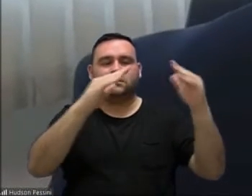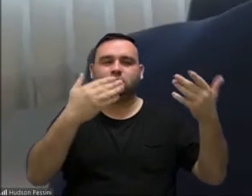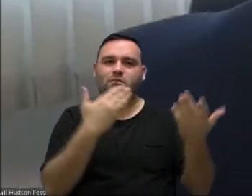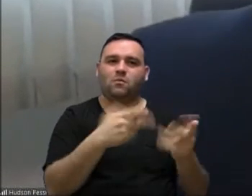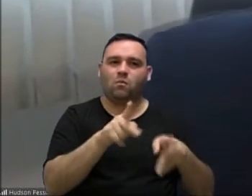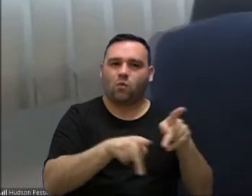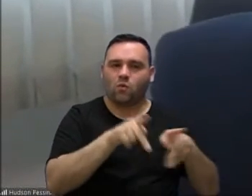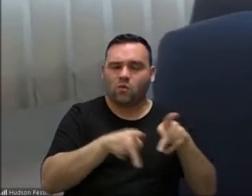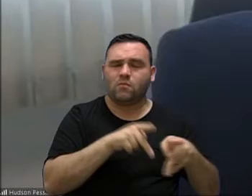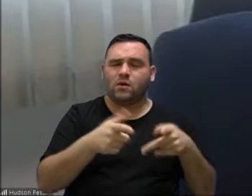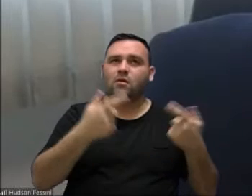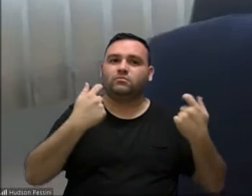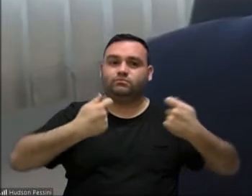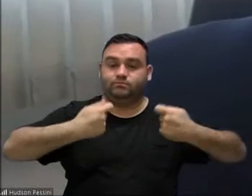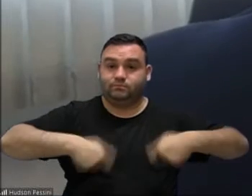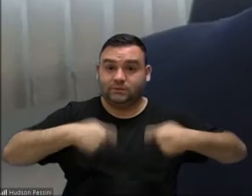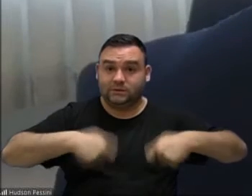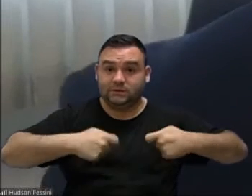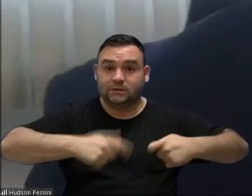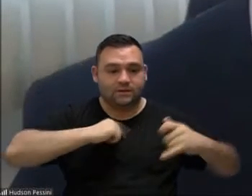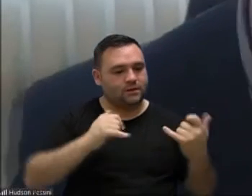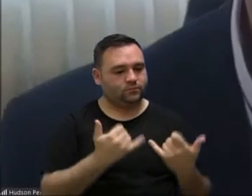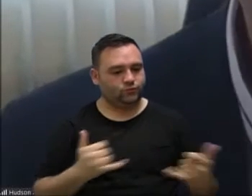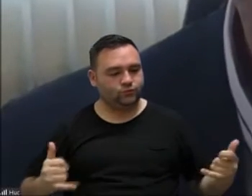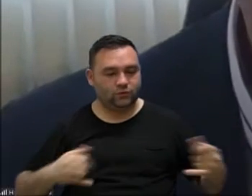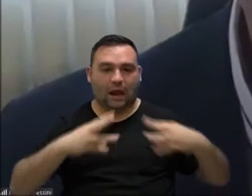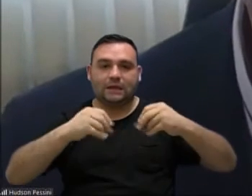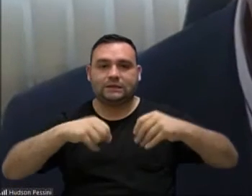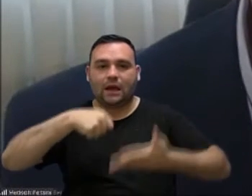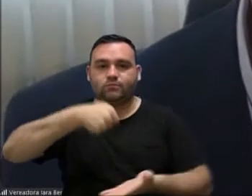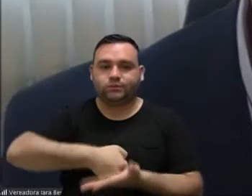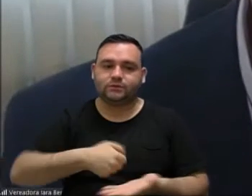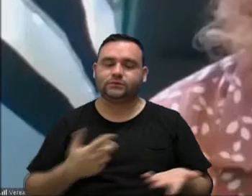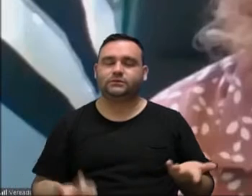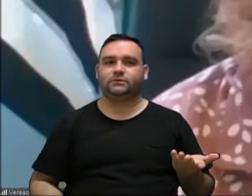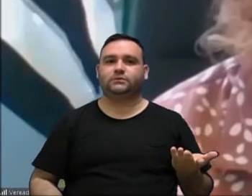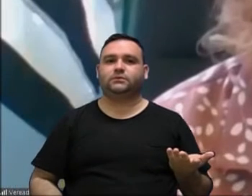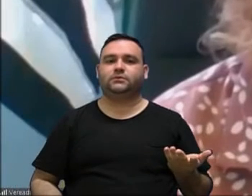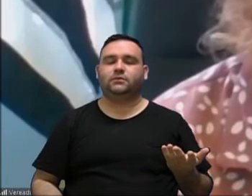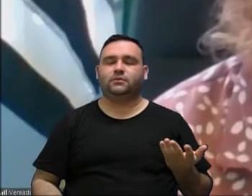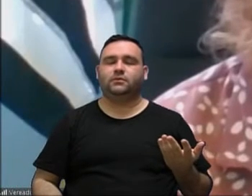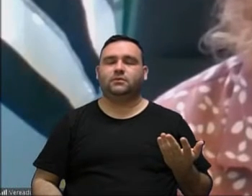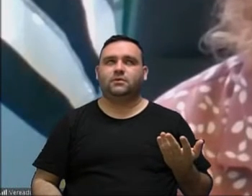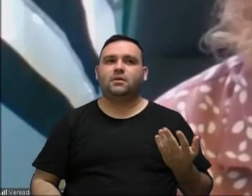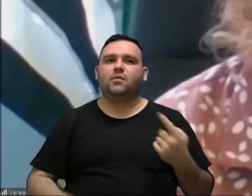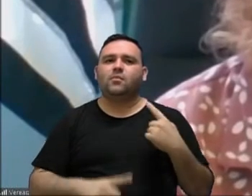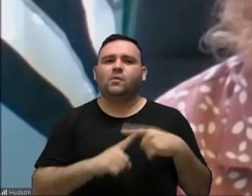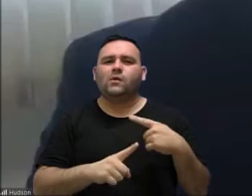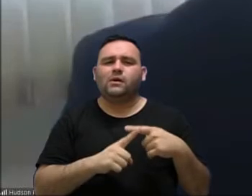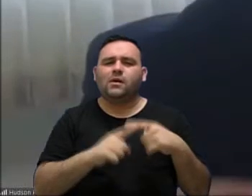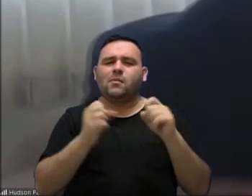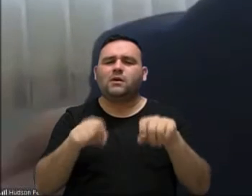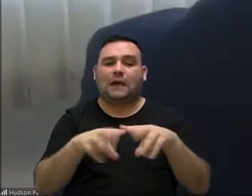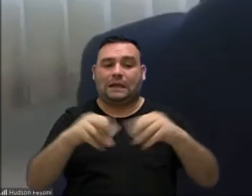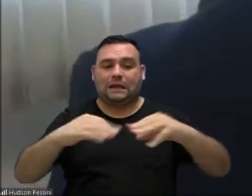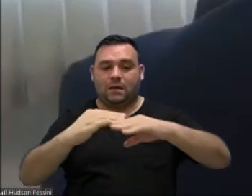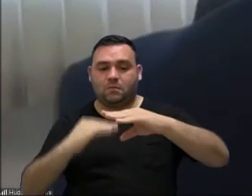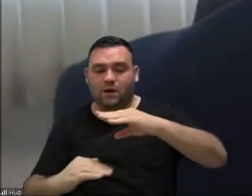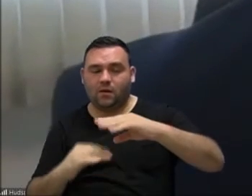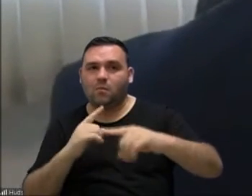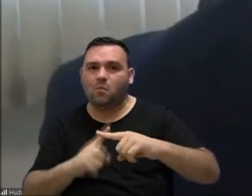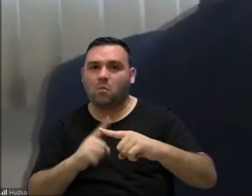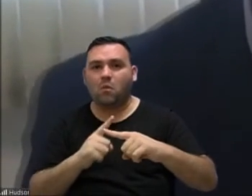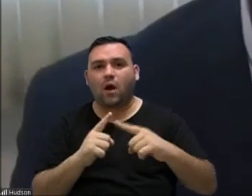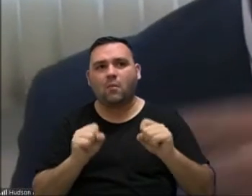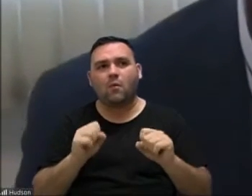municipais tenham que possuir cabeamento subterrâneo claro porque isso pode ser que encareça um